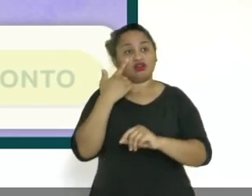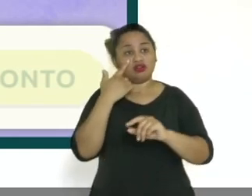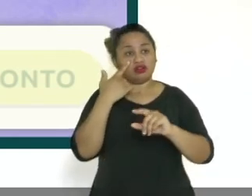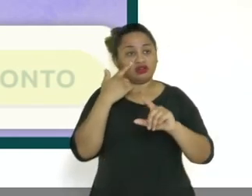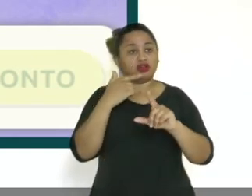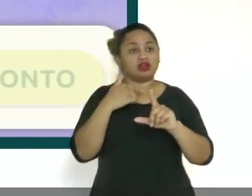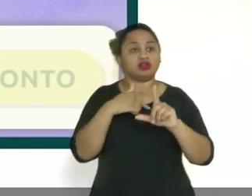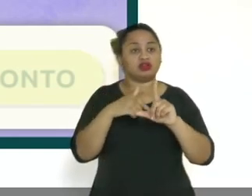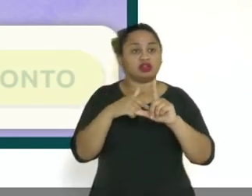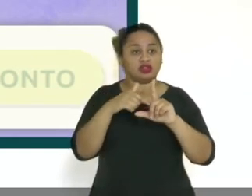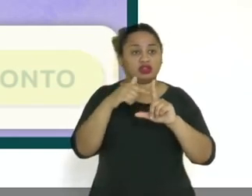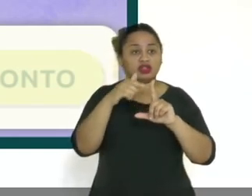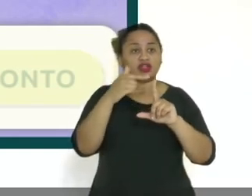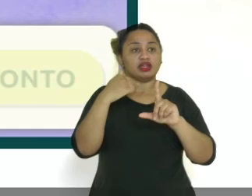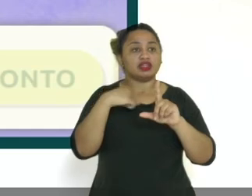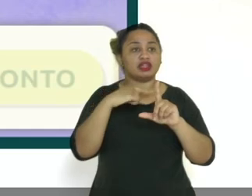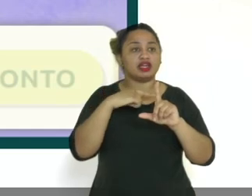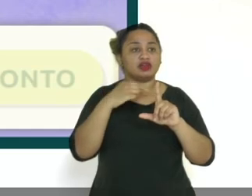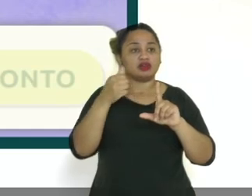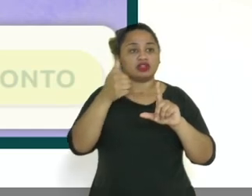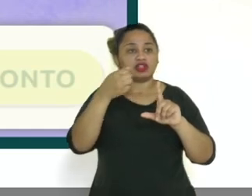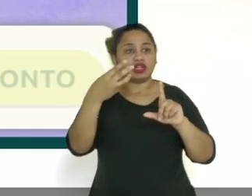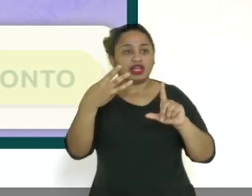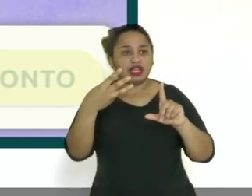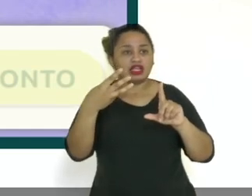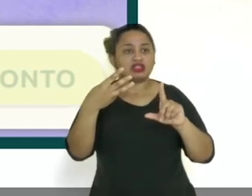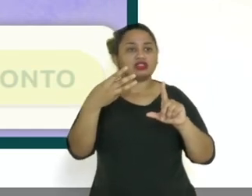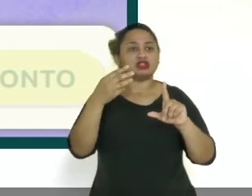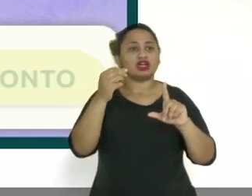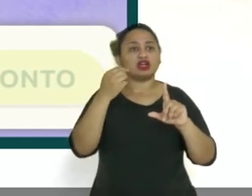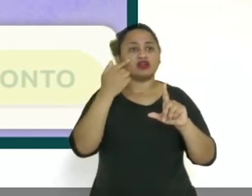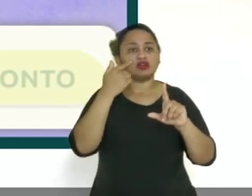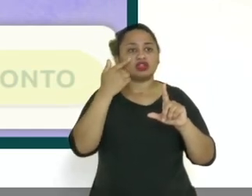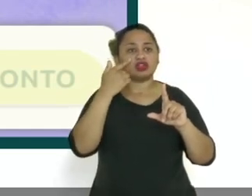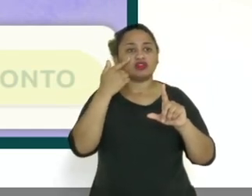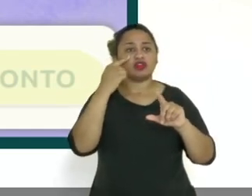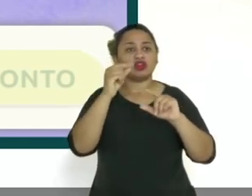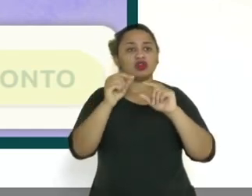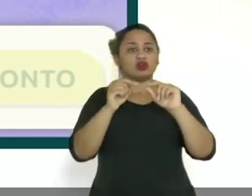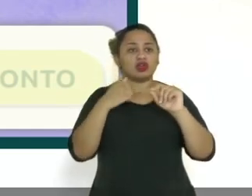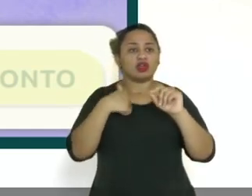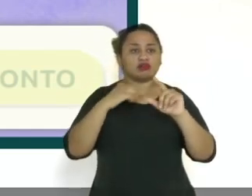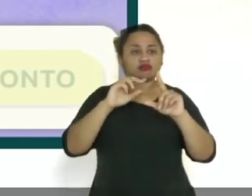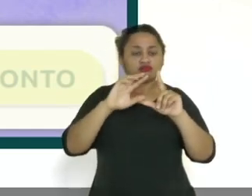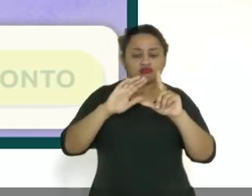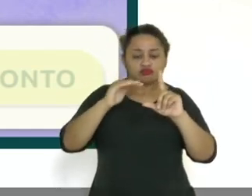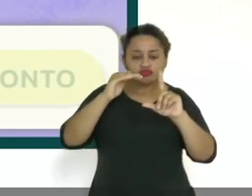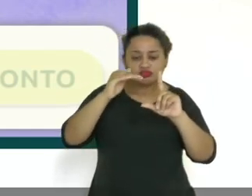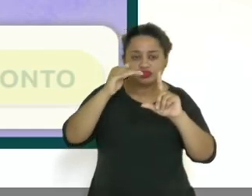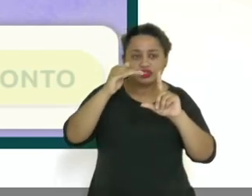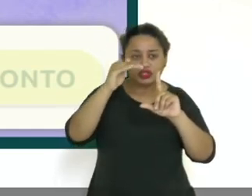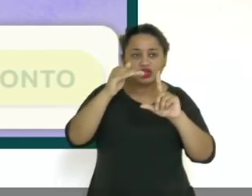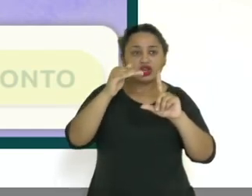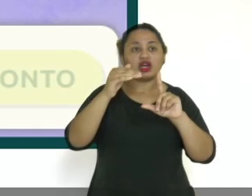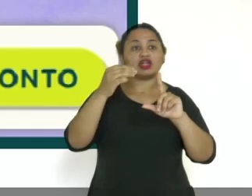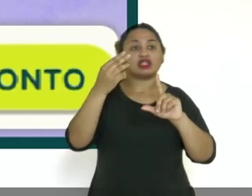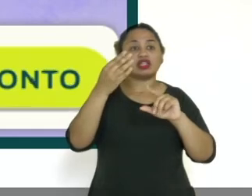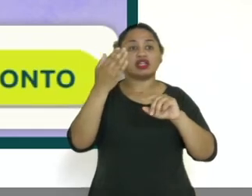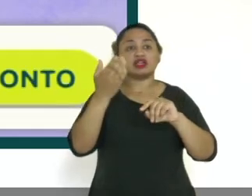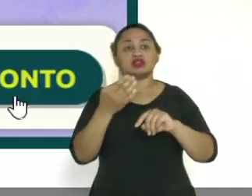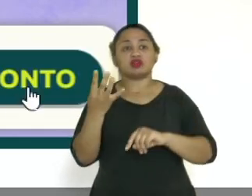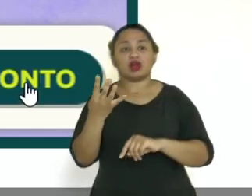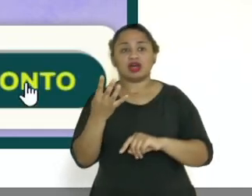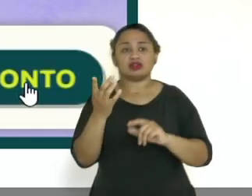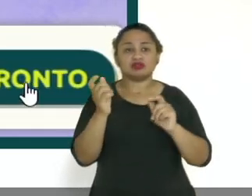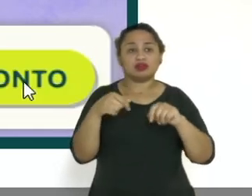lá julho, eu tenho 13, né? Aí eu vou ter aqui, ó, 3/4, né? Onde que a gente vai colocar? Será que é